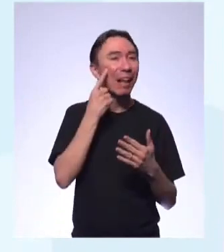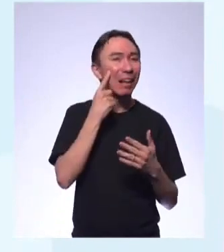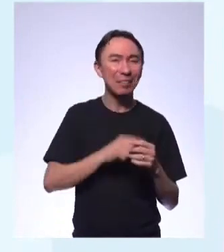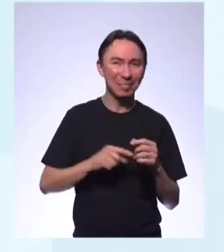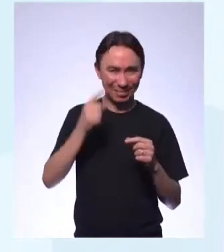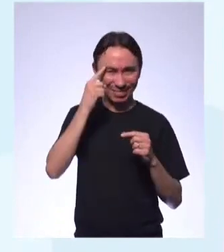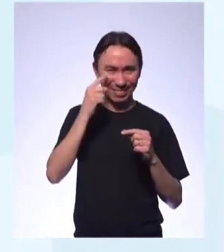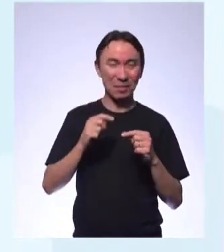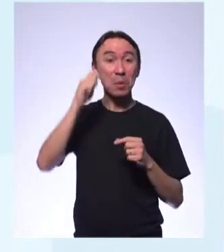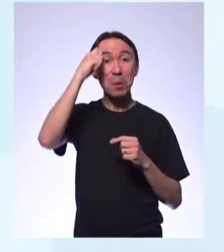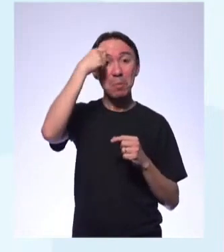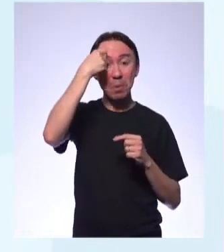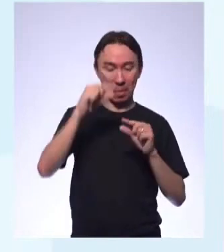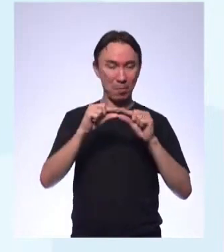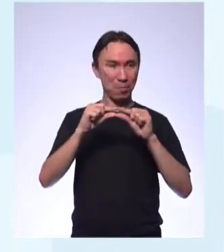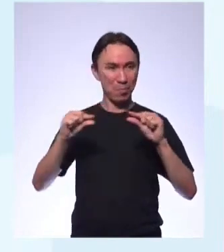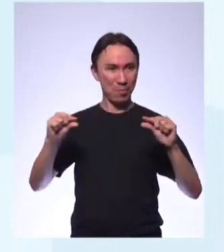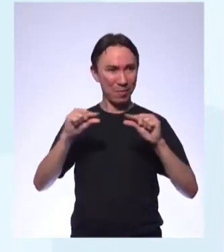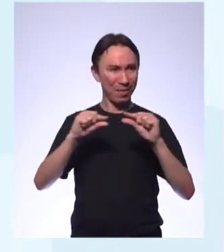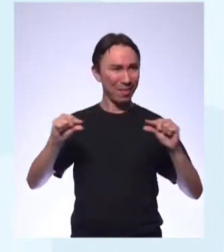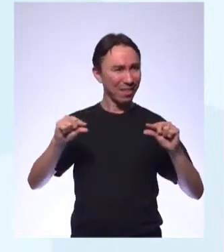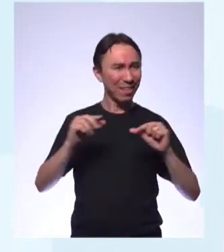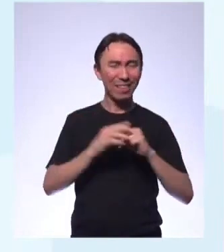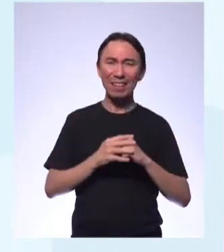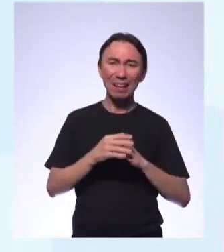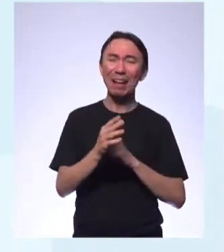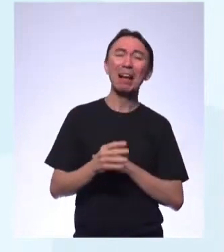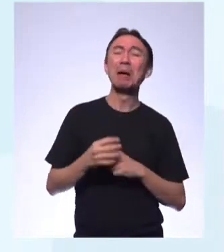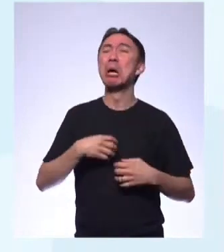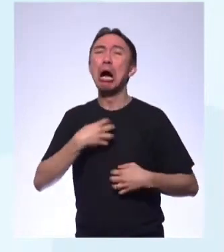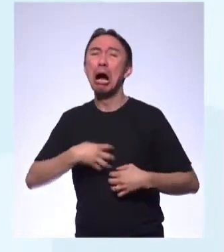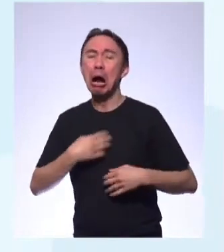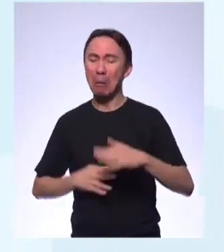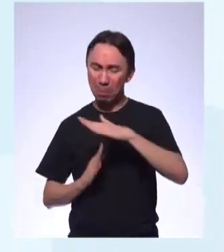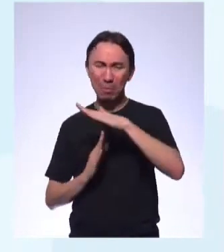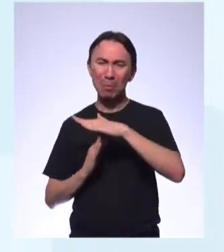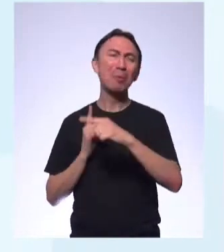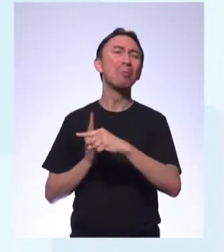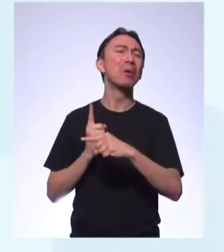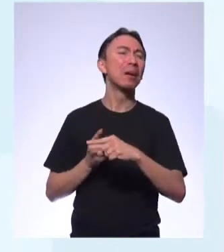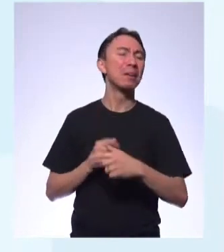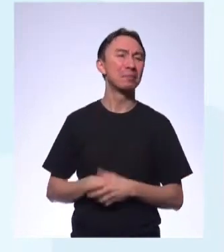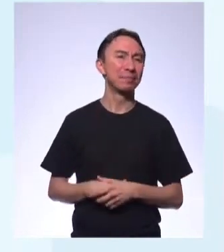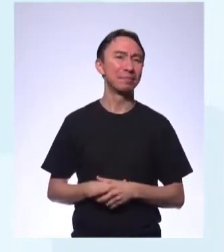aí que é suspende a zanga? Por que que ele fala isso para o mar? Um minuto e a gente já volta.